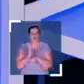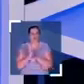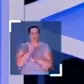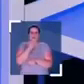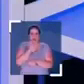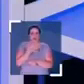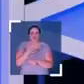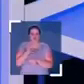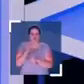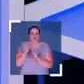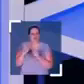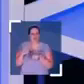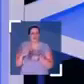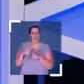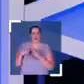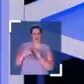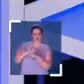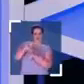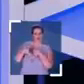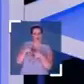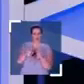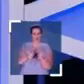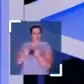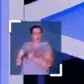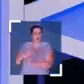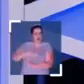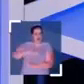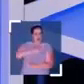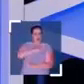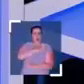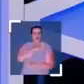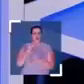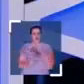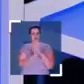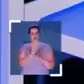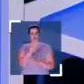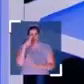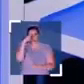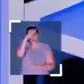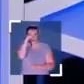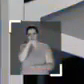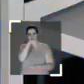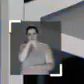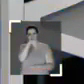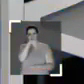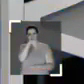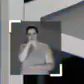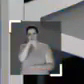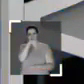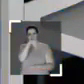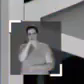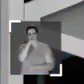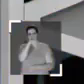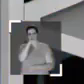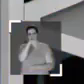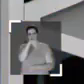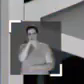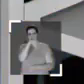mais porque transformou-se numa estrutura de poder odienta, que acabou criando o Bolsonaro, essa aberração.